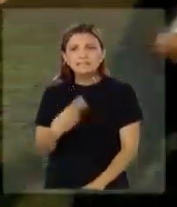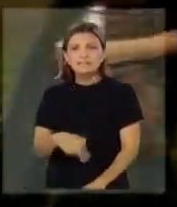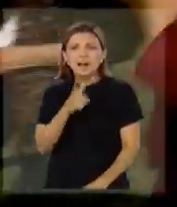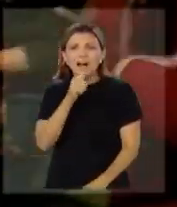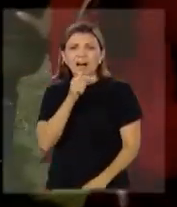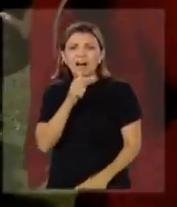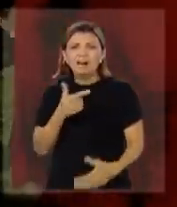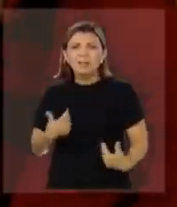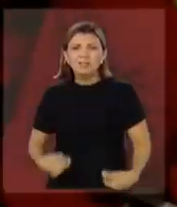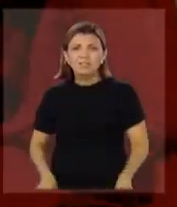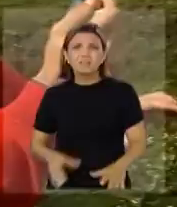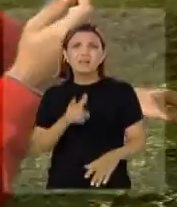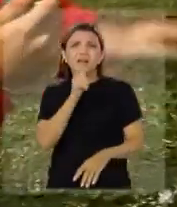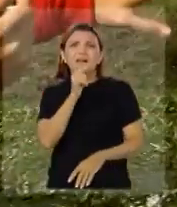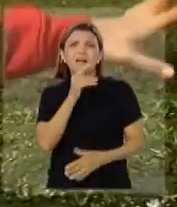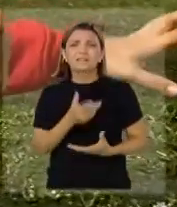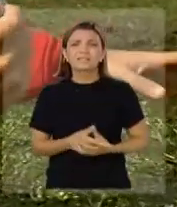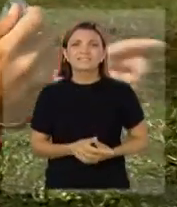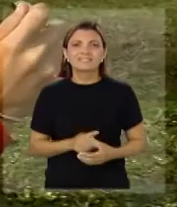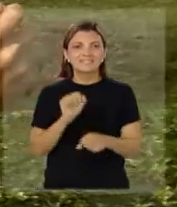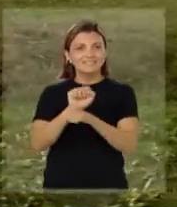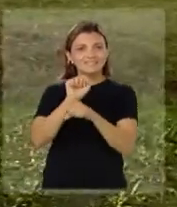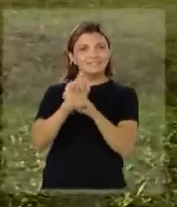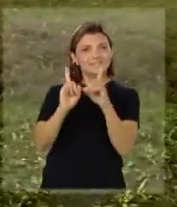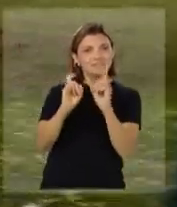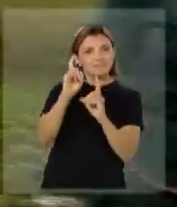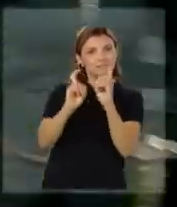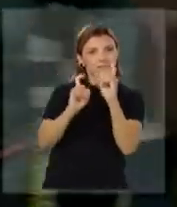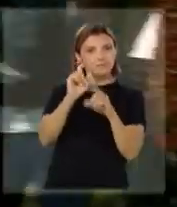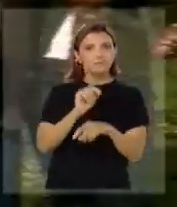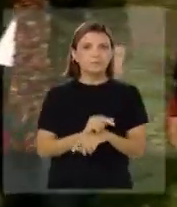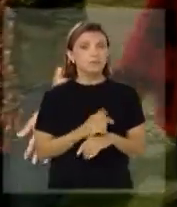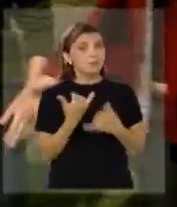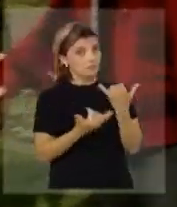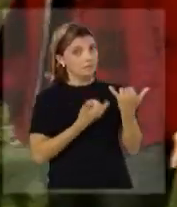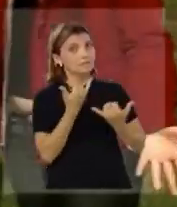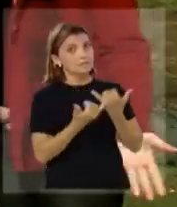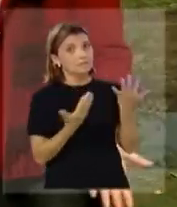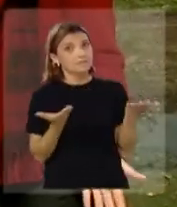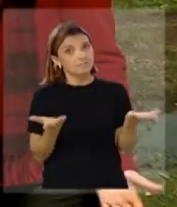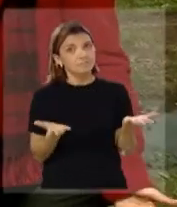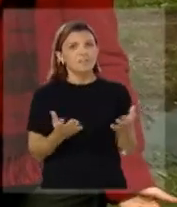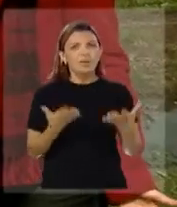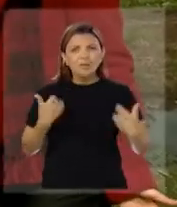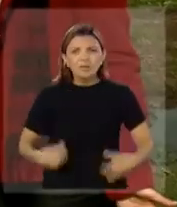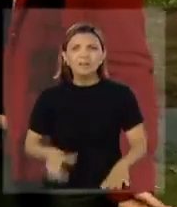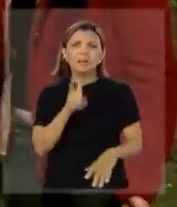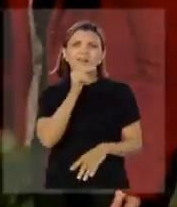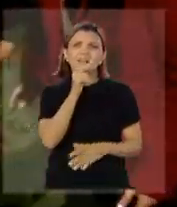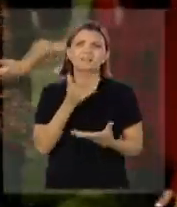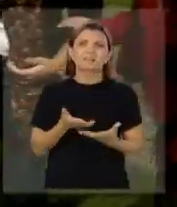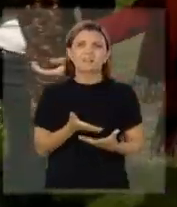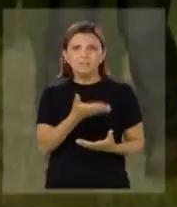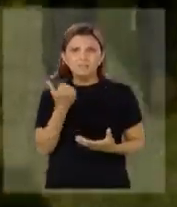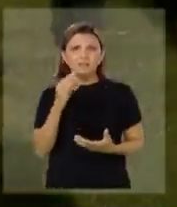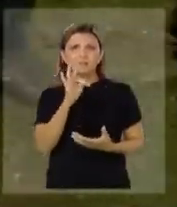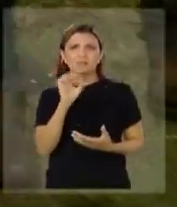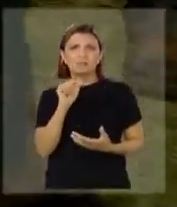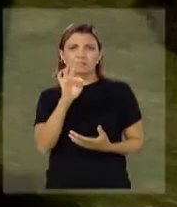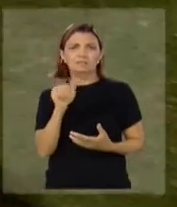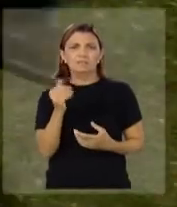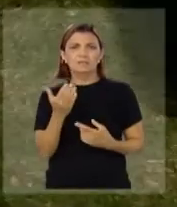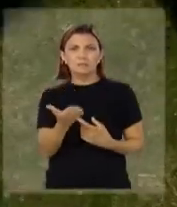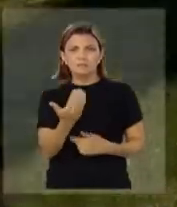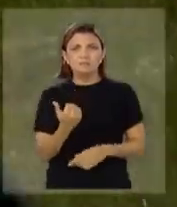tá muito gelada. O bota tá ensopado. Gente, peraí, só um minutinho, uma pose pra foto aqui. Só tá pena, era pra brincadeiras, né? O bota tá todo ensopado. Vem cá,